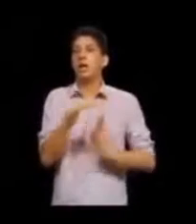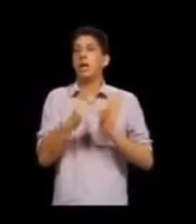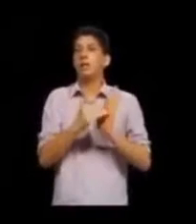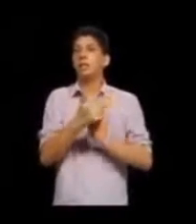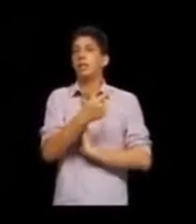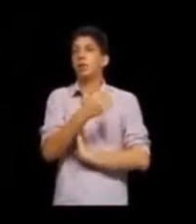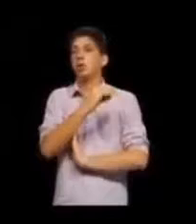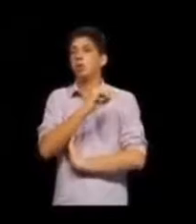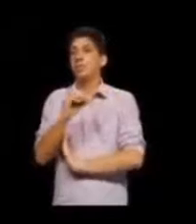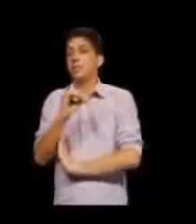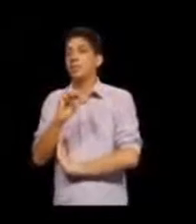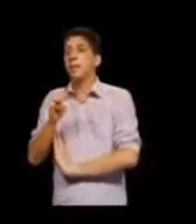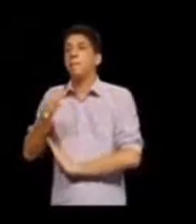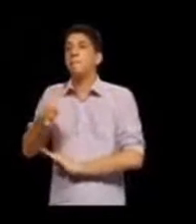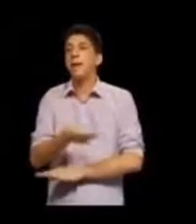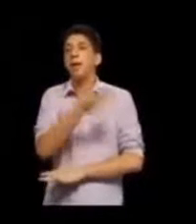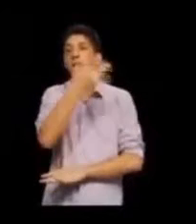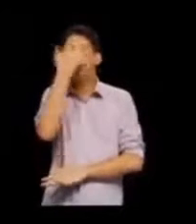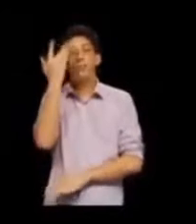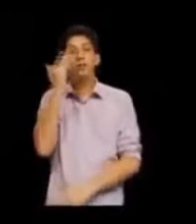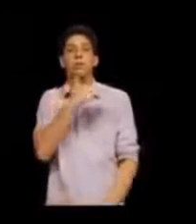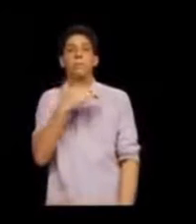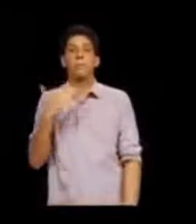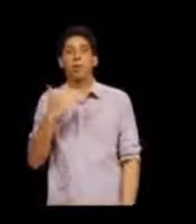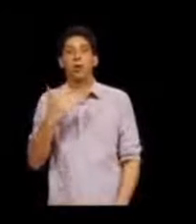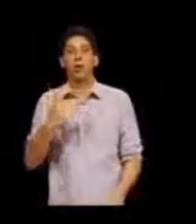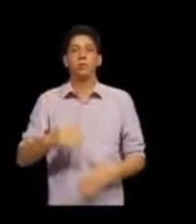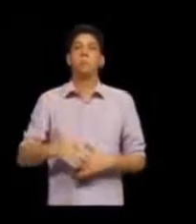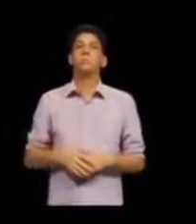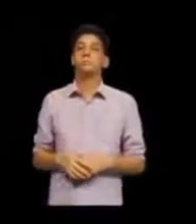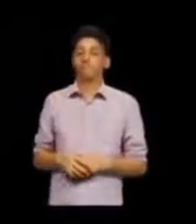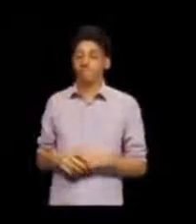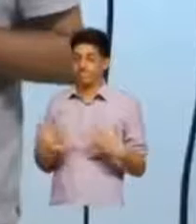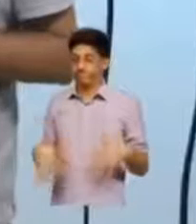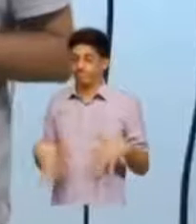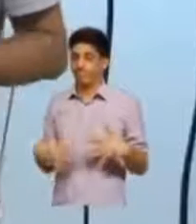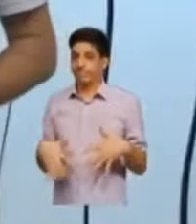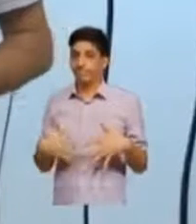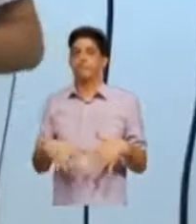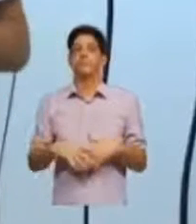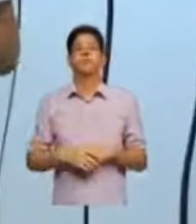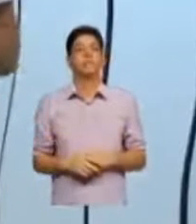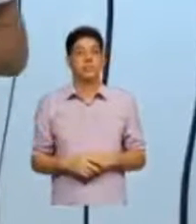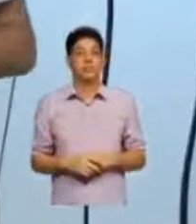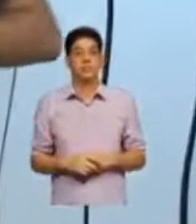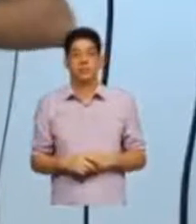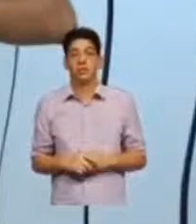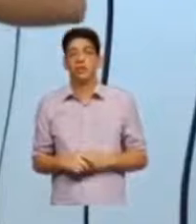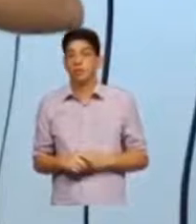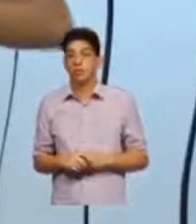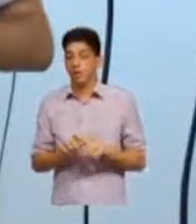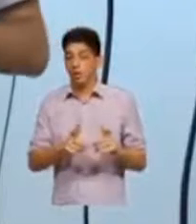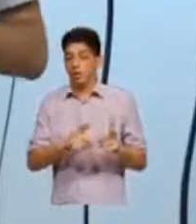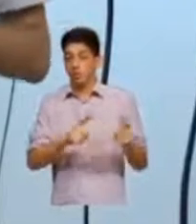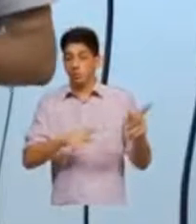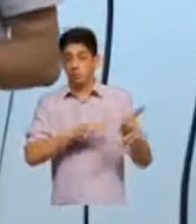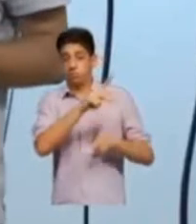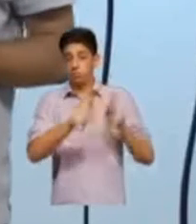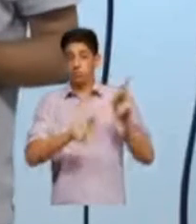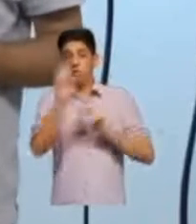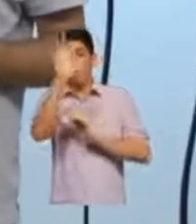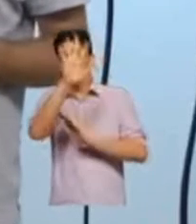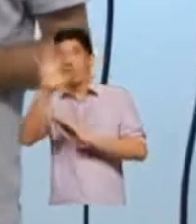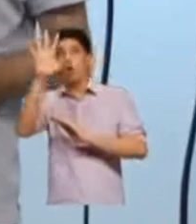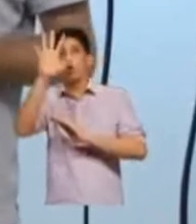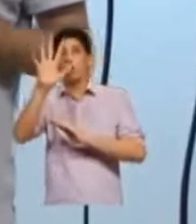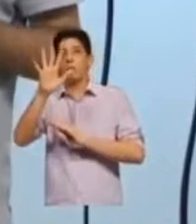a 200 milhões de pessoas mortas, estima-se. Ela dizimou grande parte da população